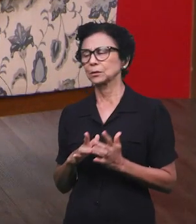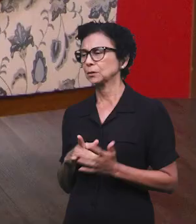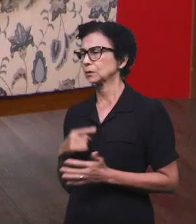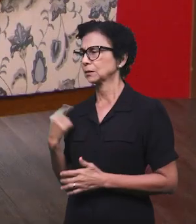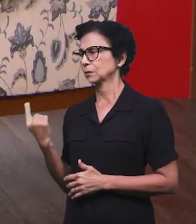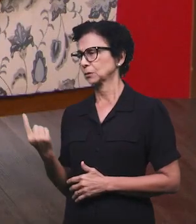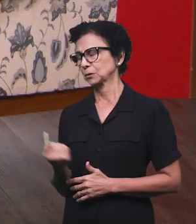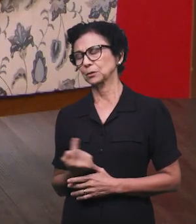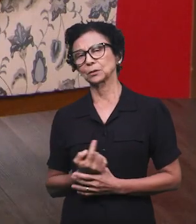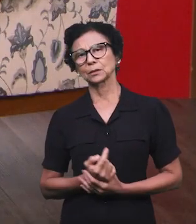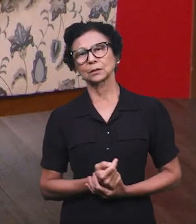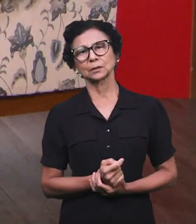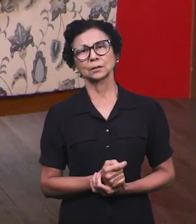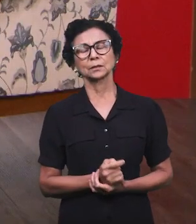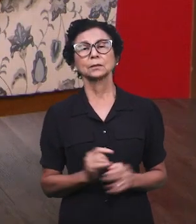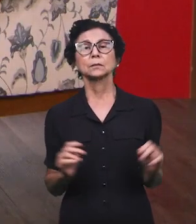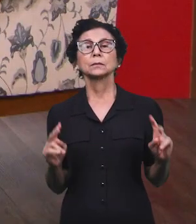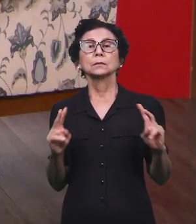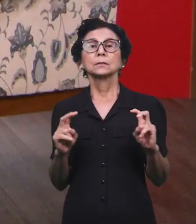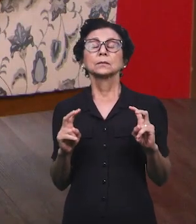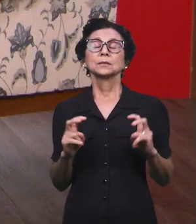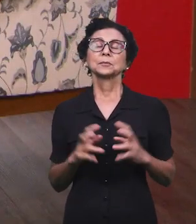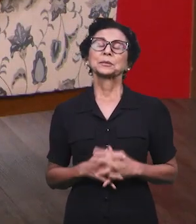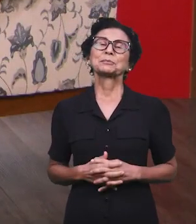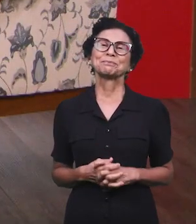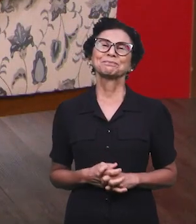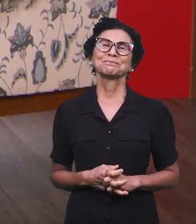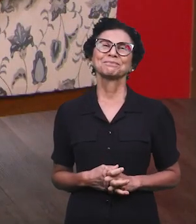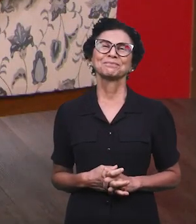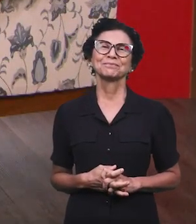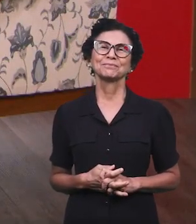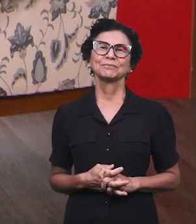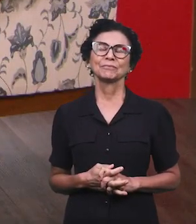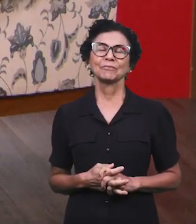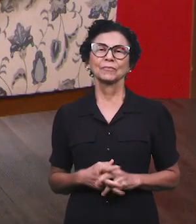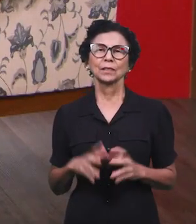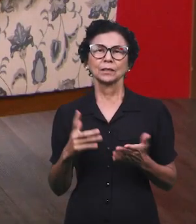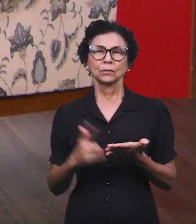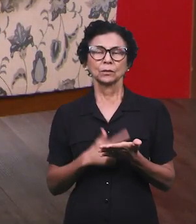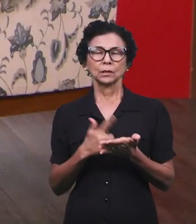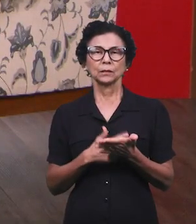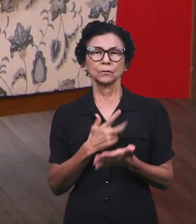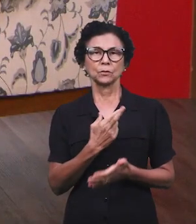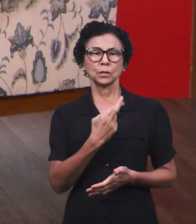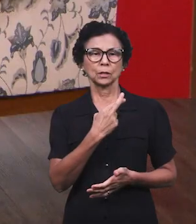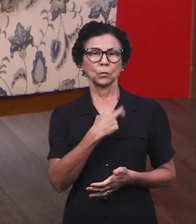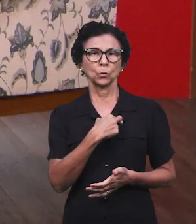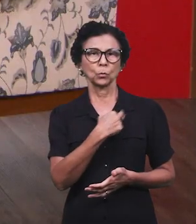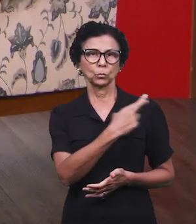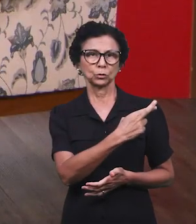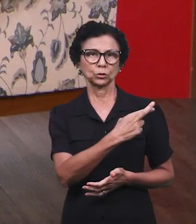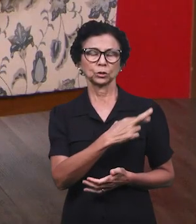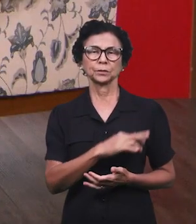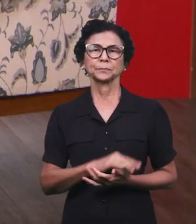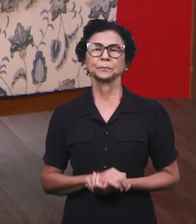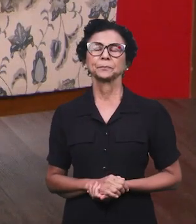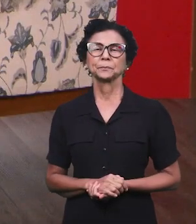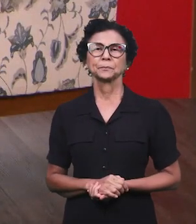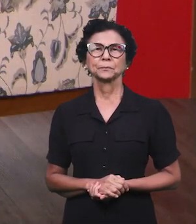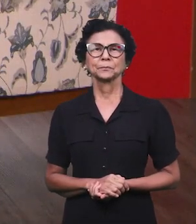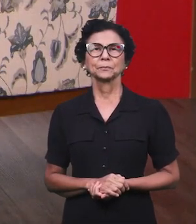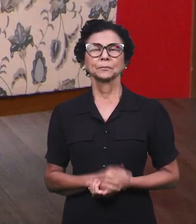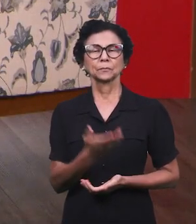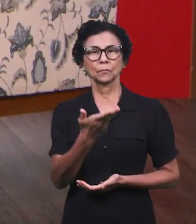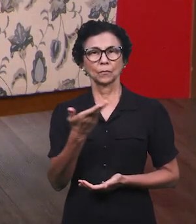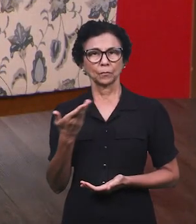todos. Que bom, e o nosso tema hoje está focado no livro de Ruth. E nós vamos ler, eu convido a todos que puderem